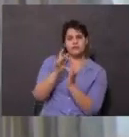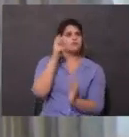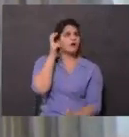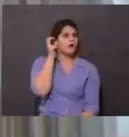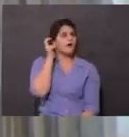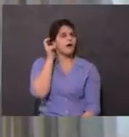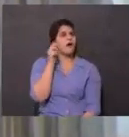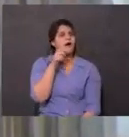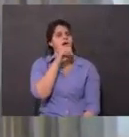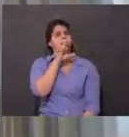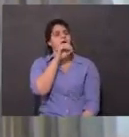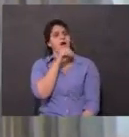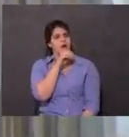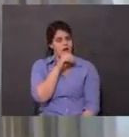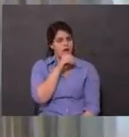ouviam estavam